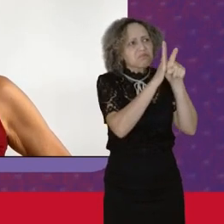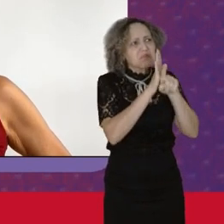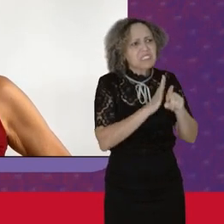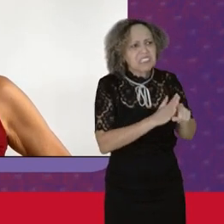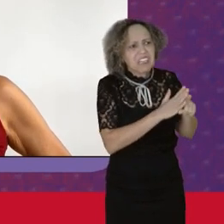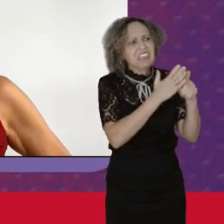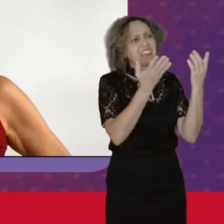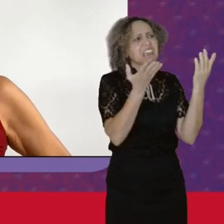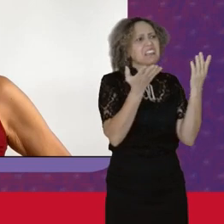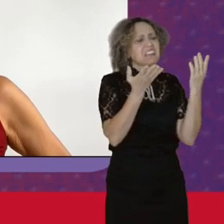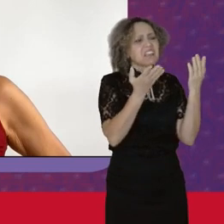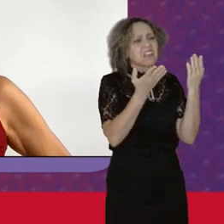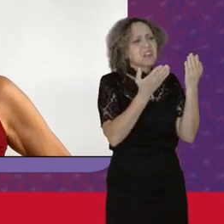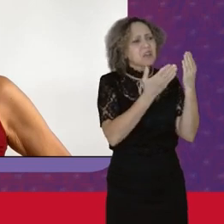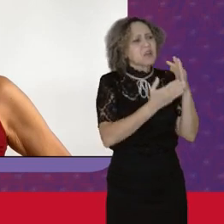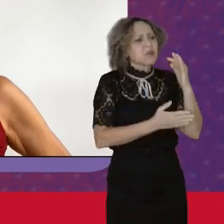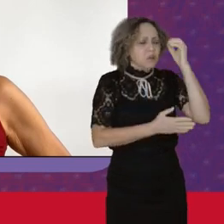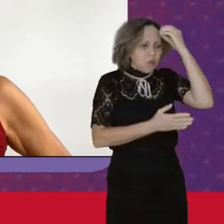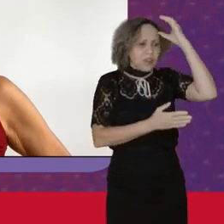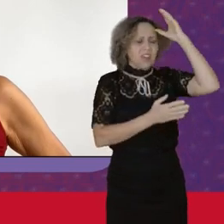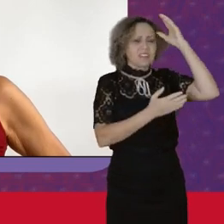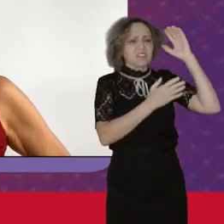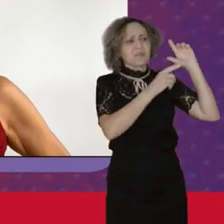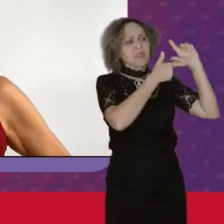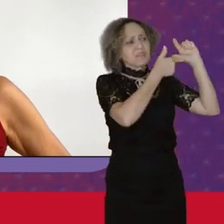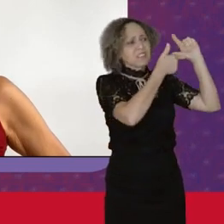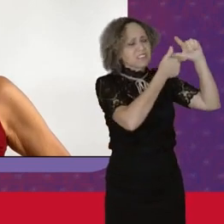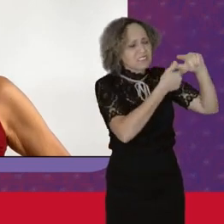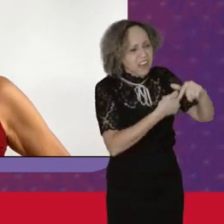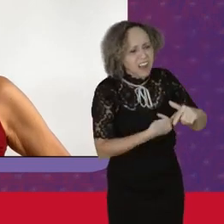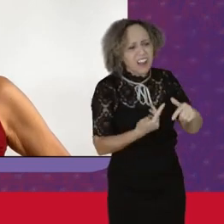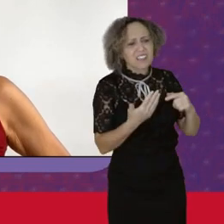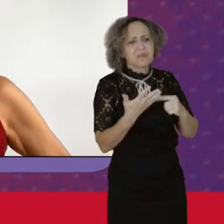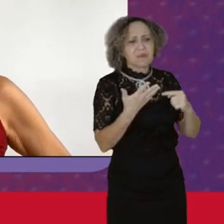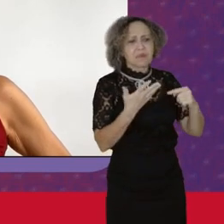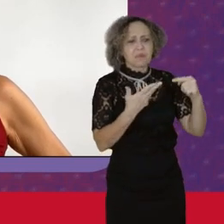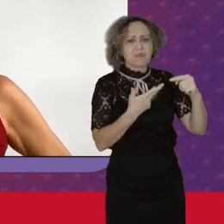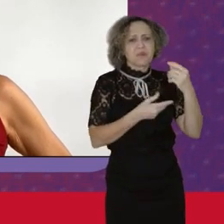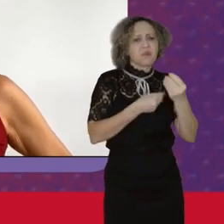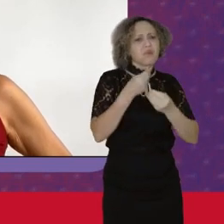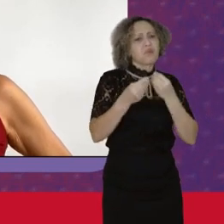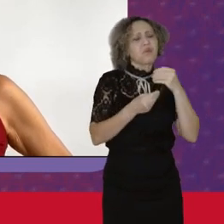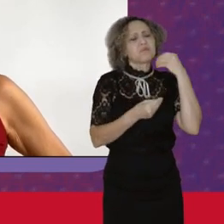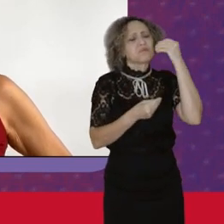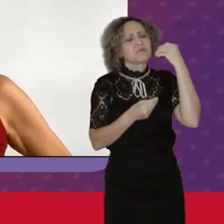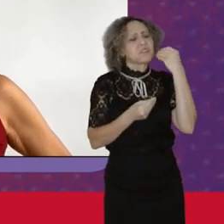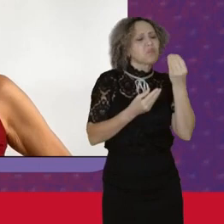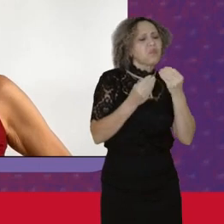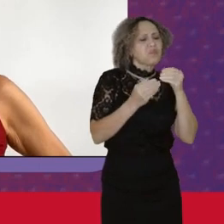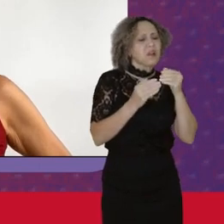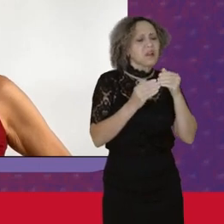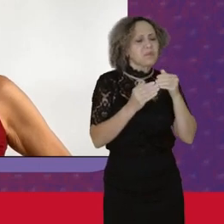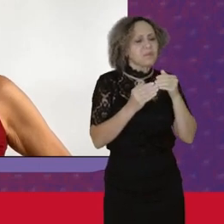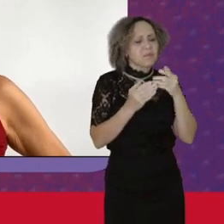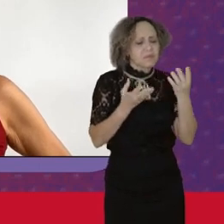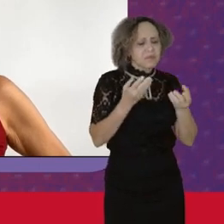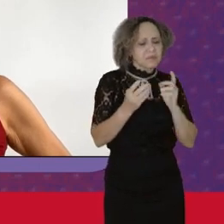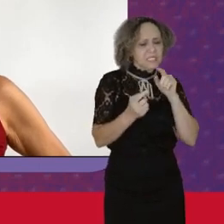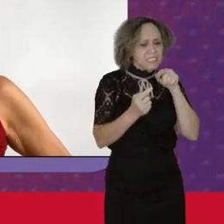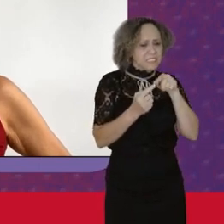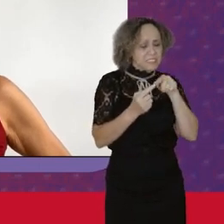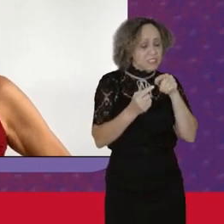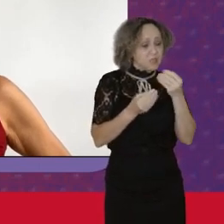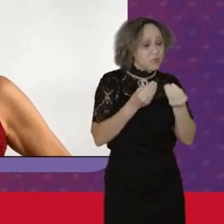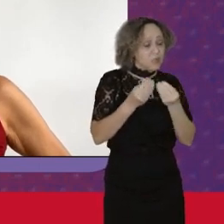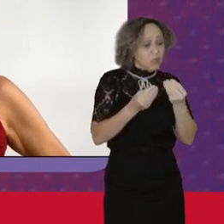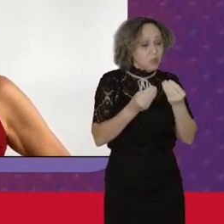ancestrais e tradicionais, participação popular e práticas democráticas. E como vocês veem, em particular,